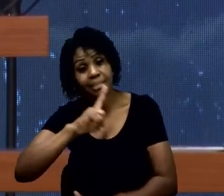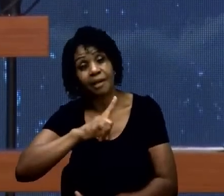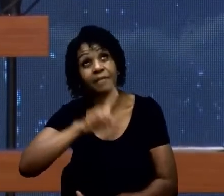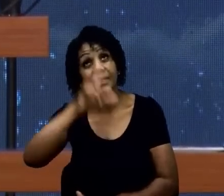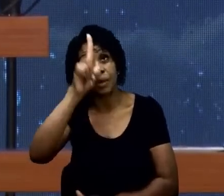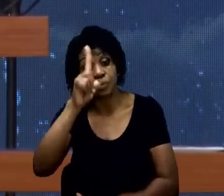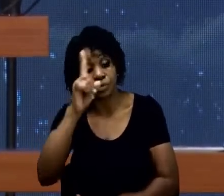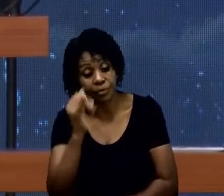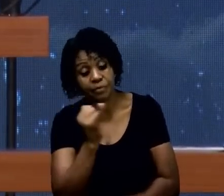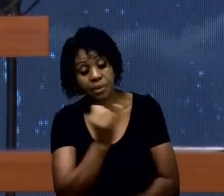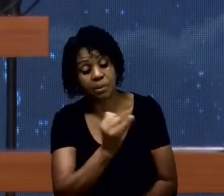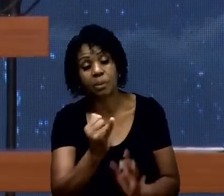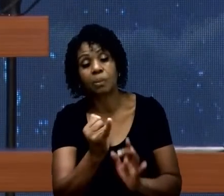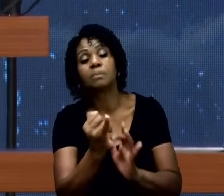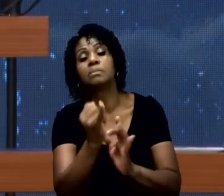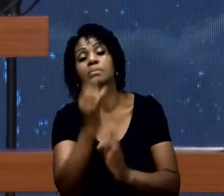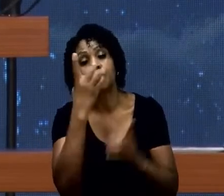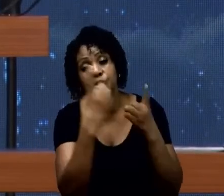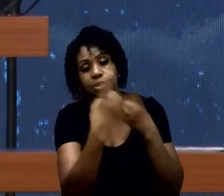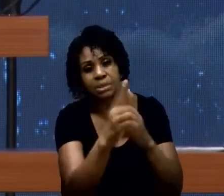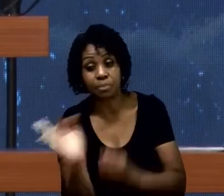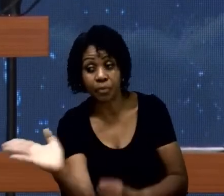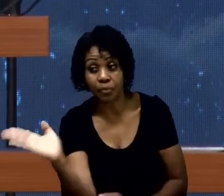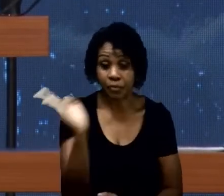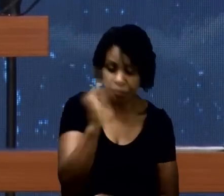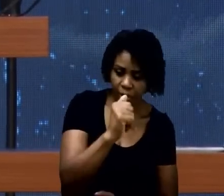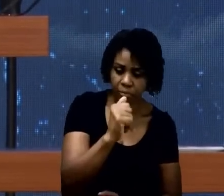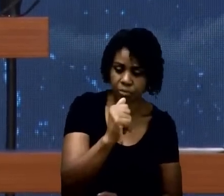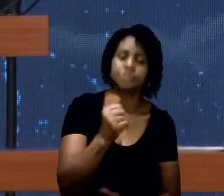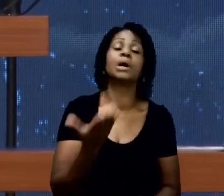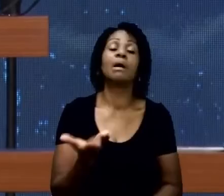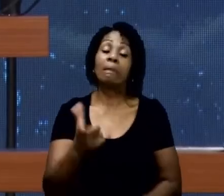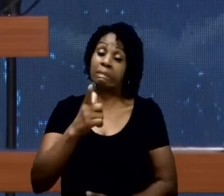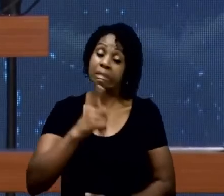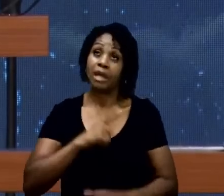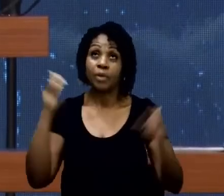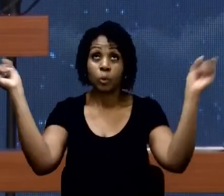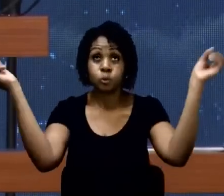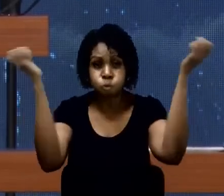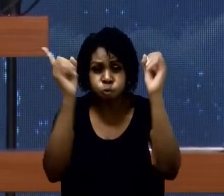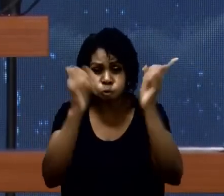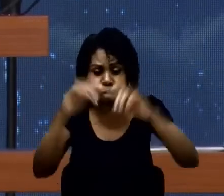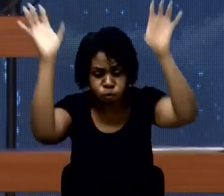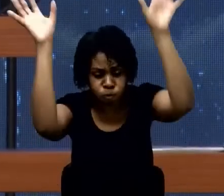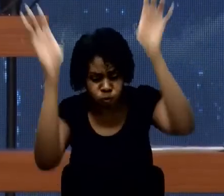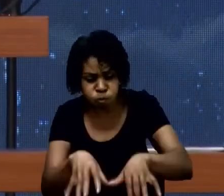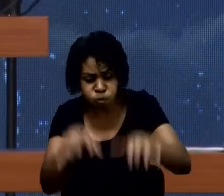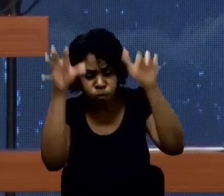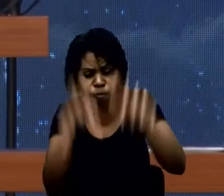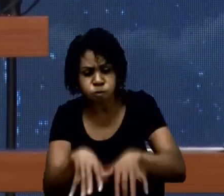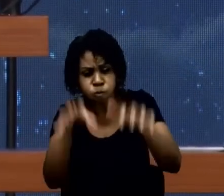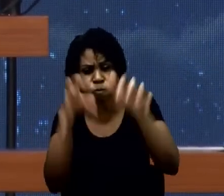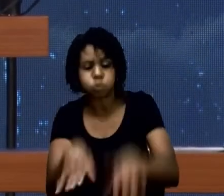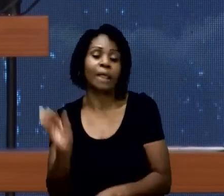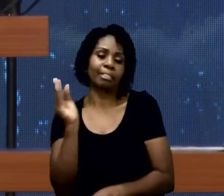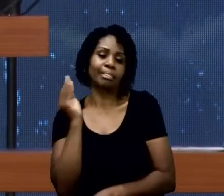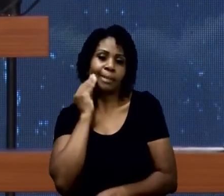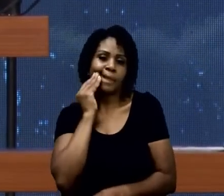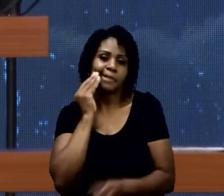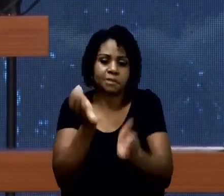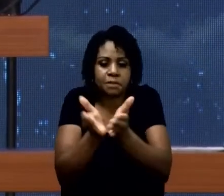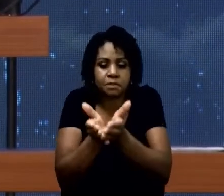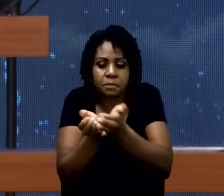discípulos, vamos, e os discípulos foram. Teve a tempestade para paralisar aquele barco. O diabo não é